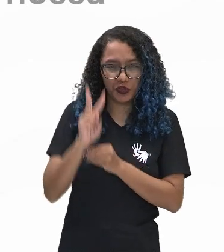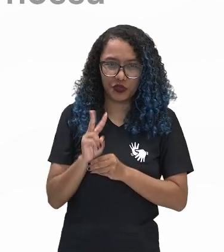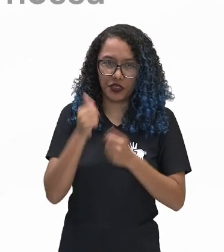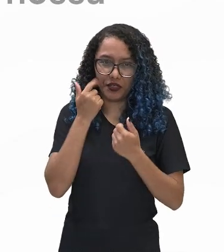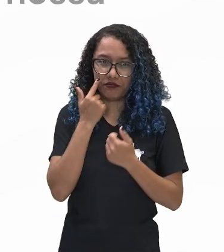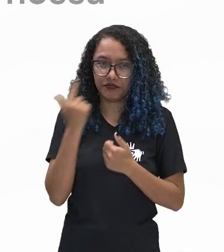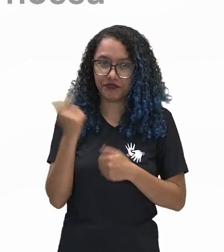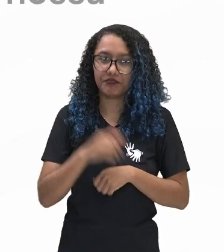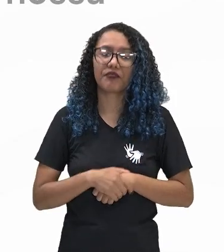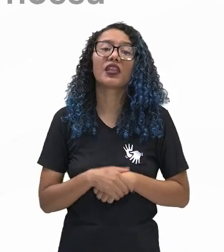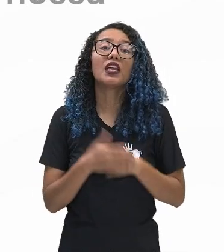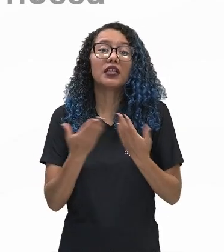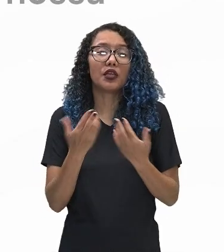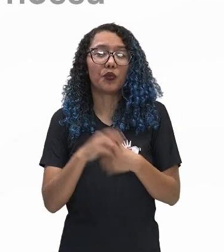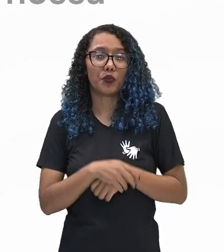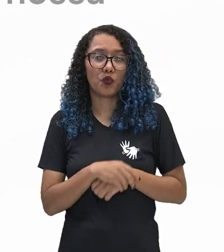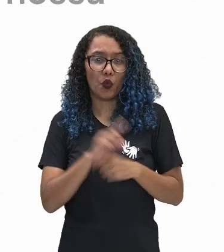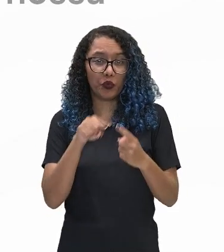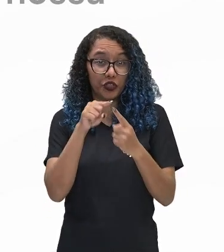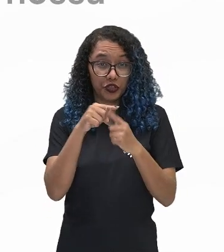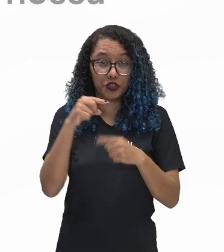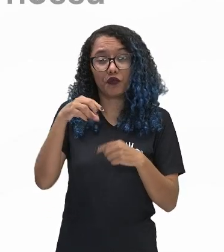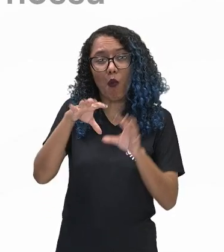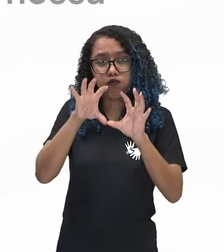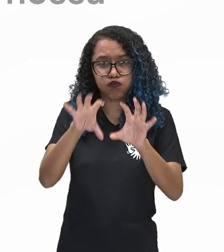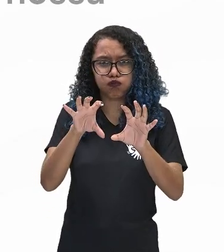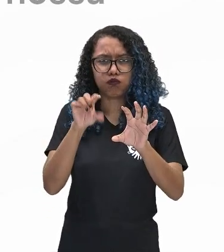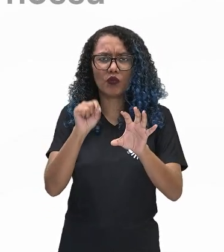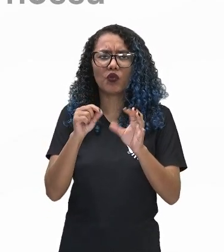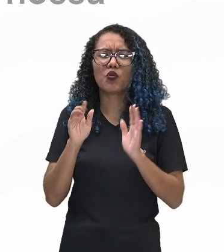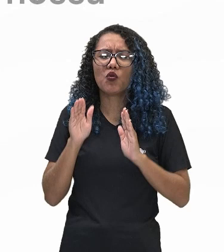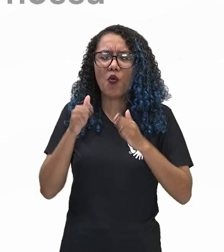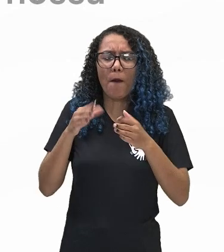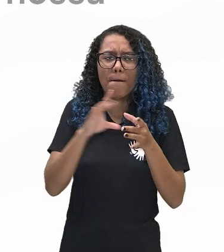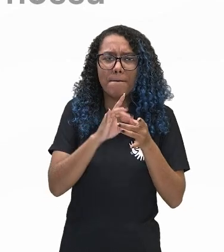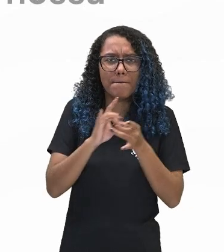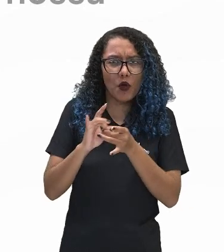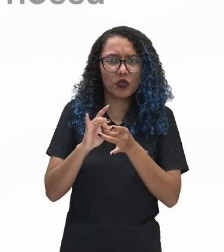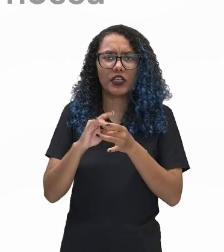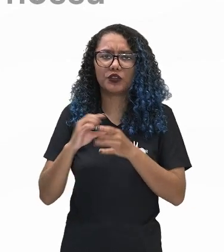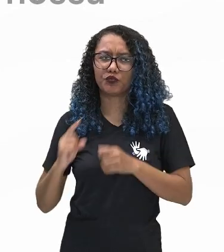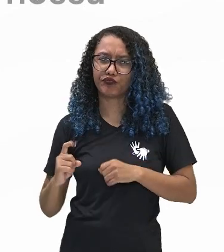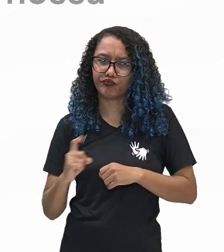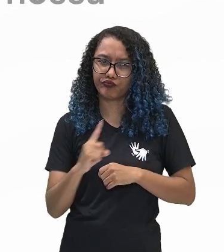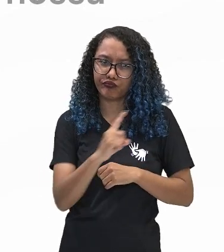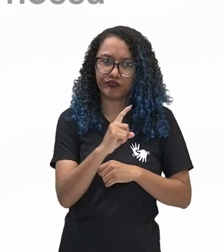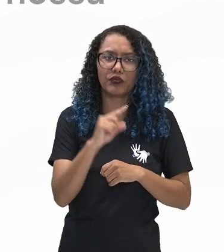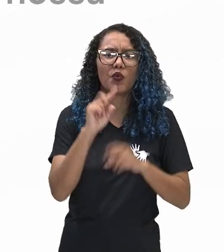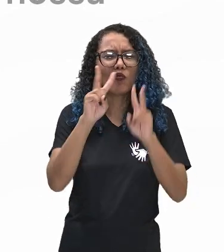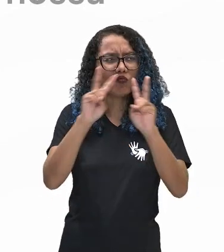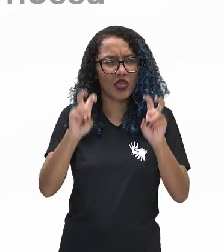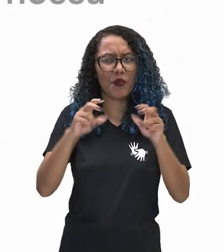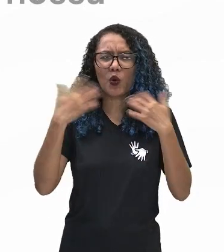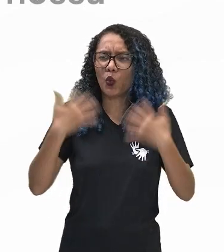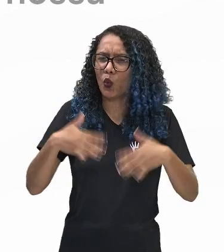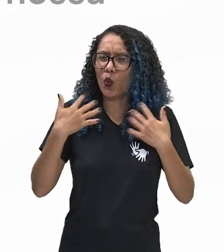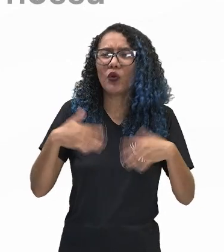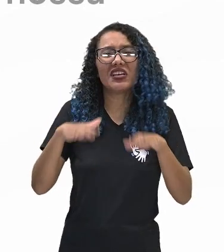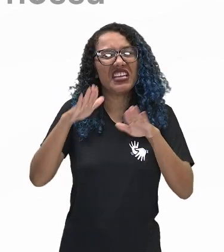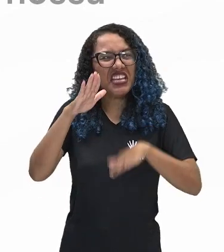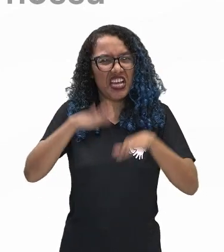das nádegas na evolução humana é um tema fascinante e muitas vezes